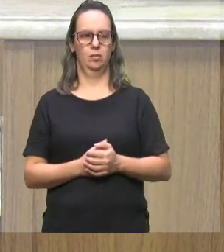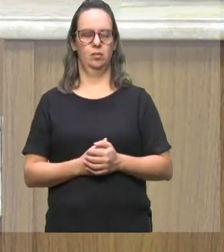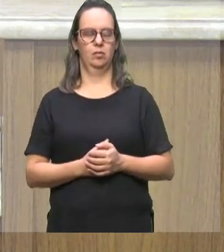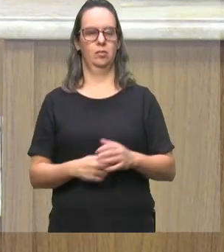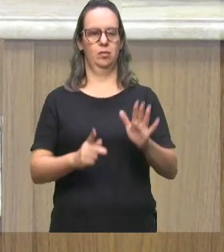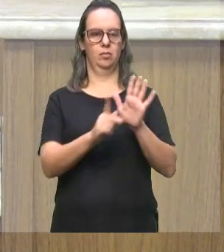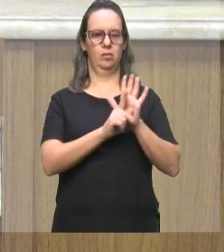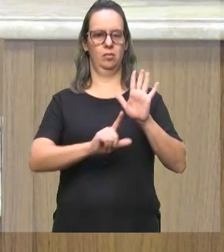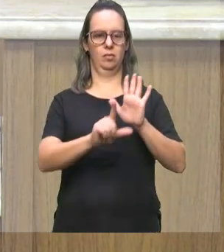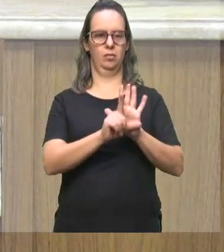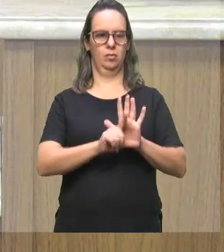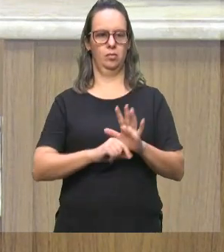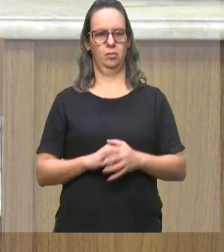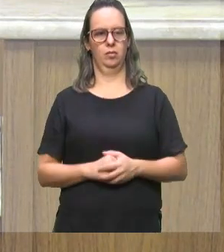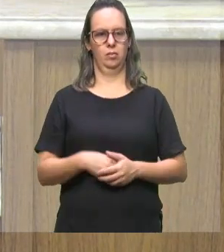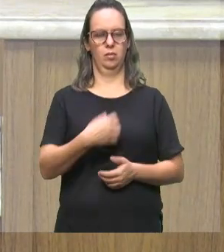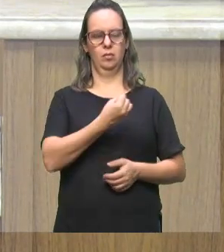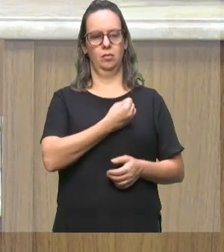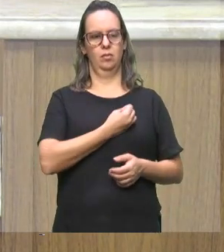Projeto de Lei número